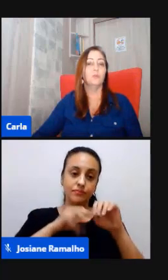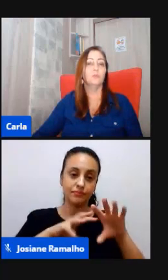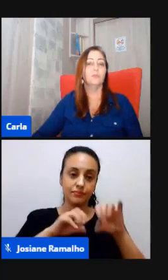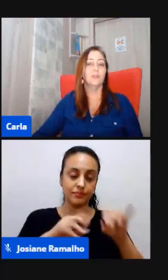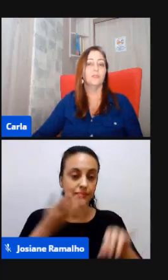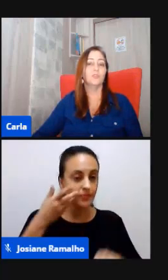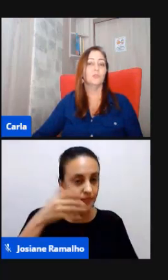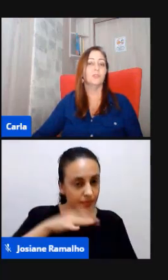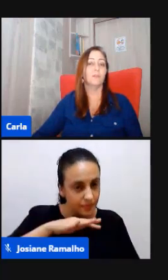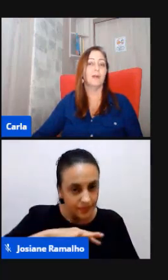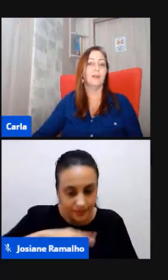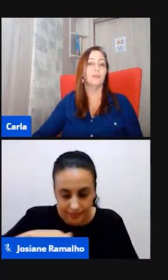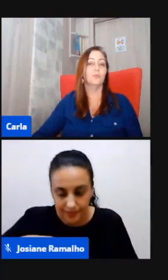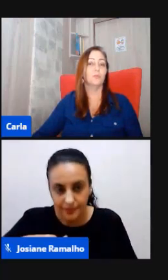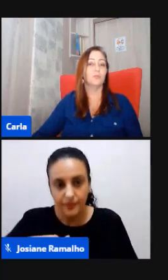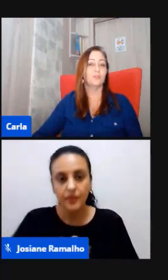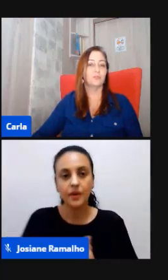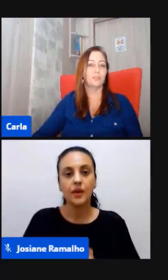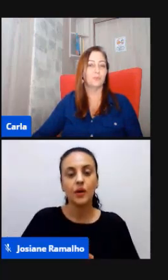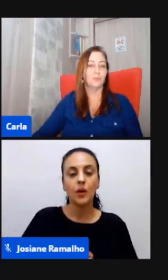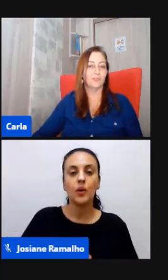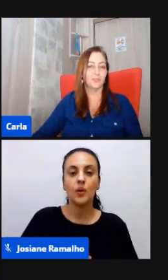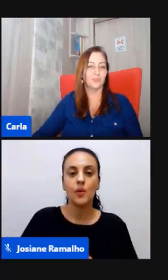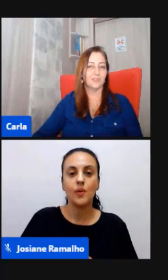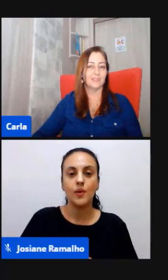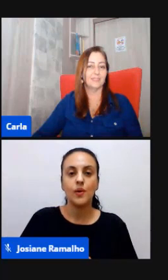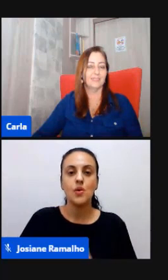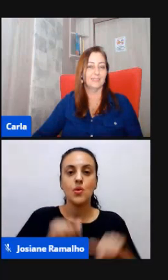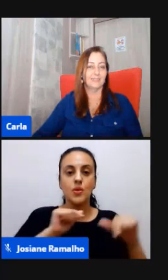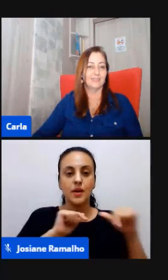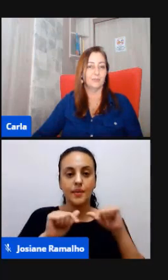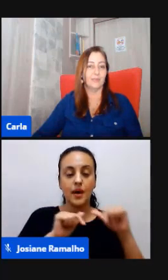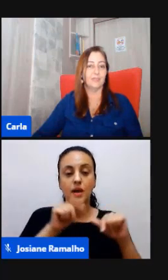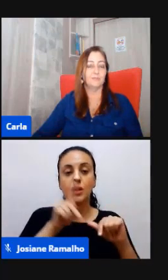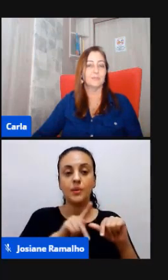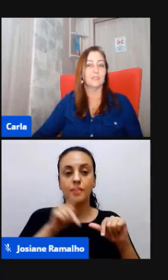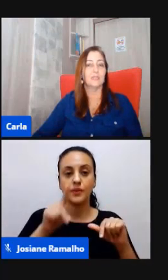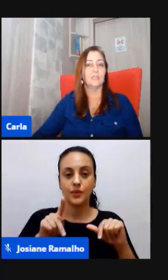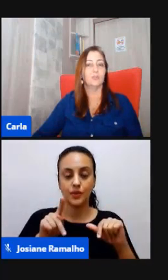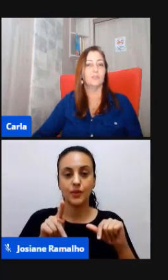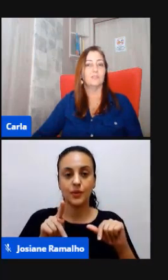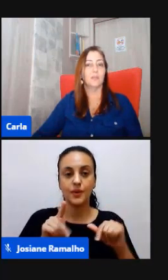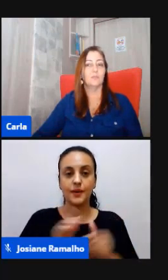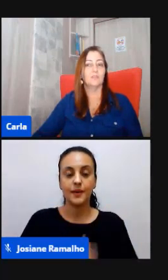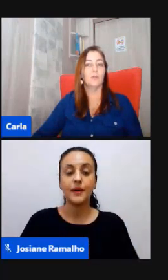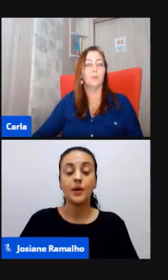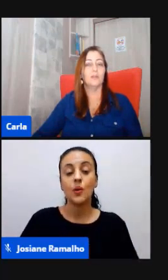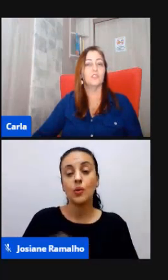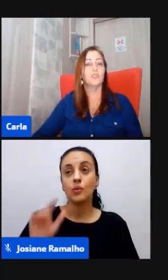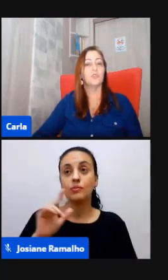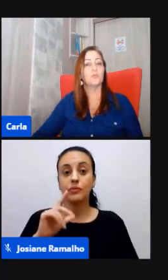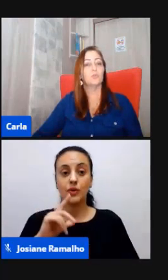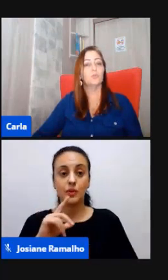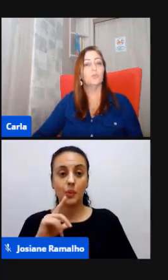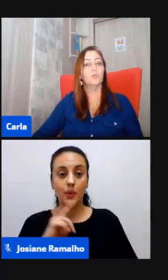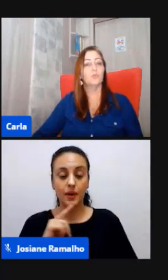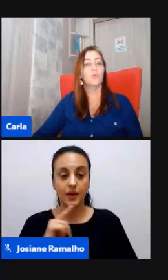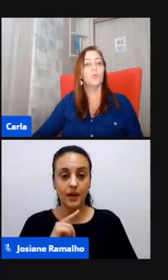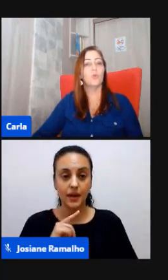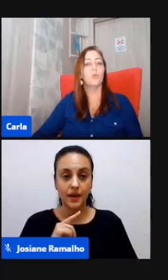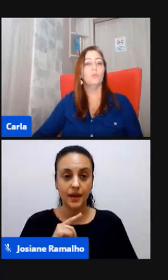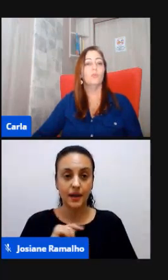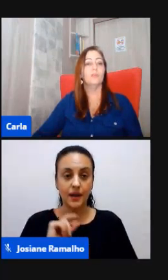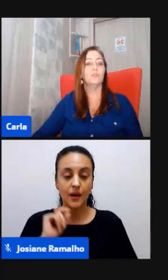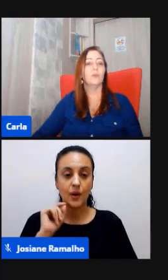elemento fundante do trabalho do professor atuante, não é? Então, nós temos, então, a partir disso